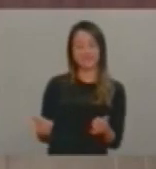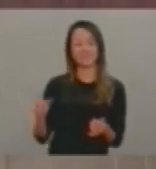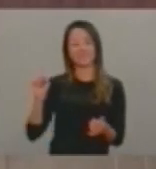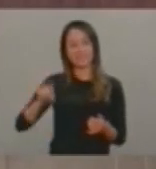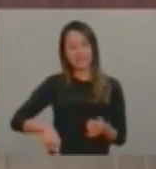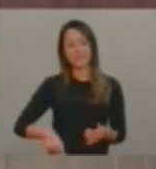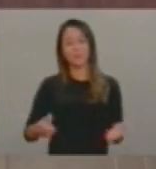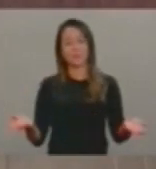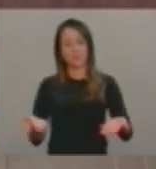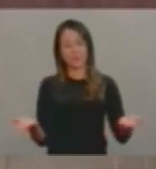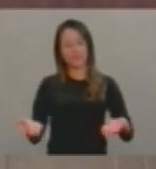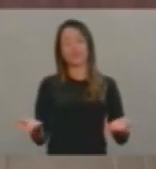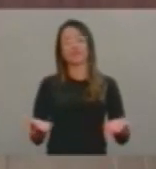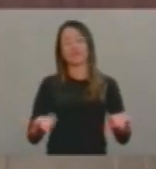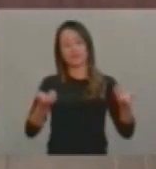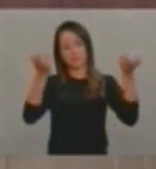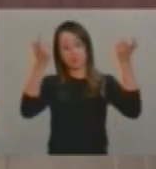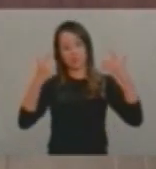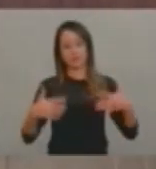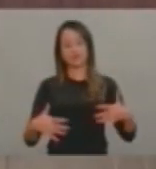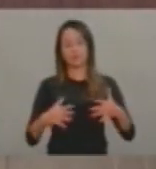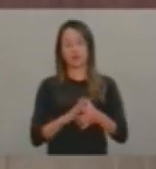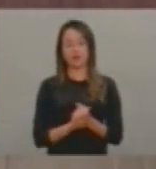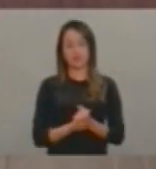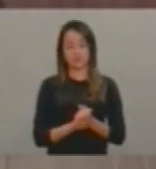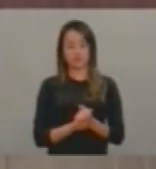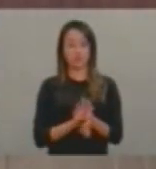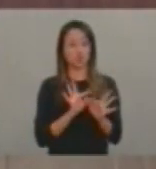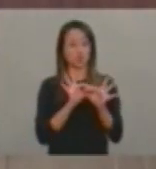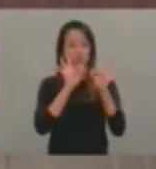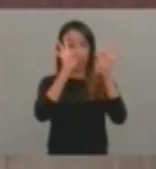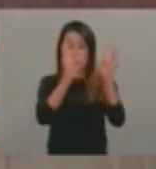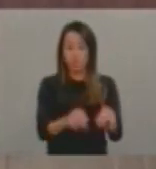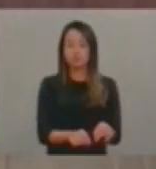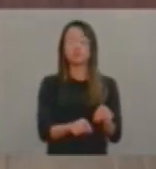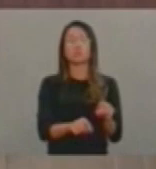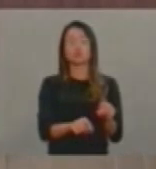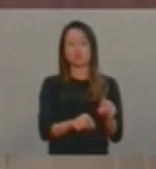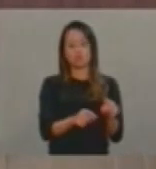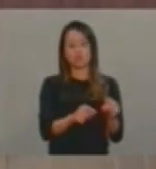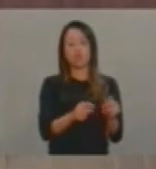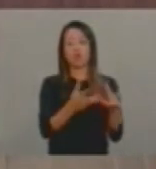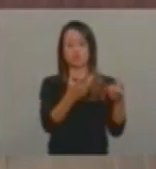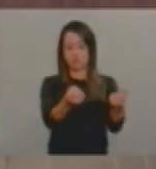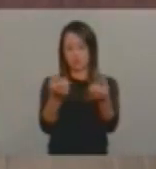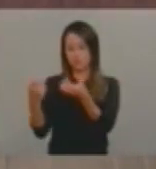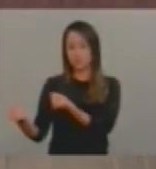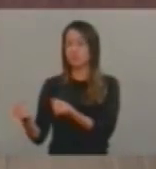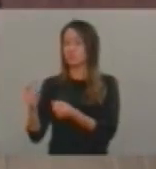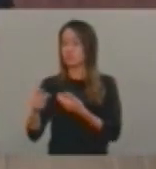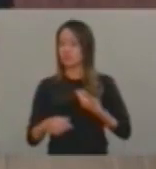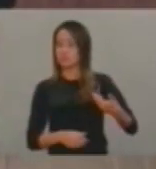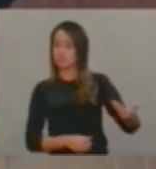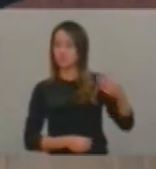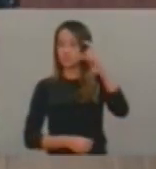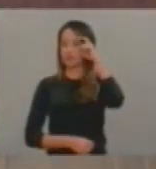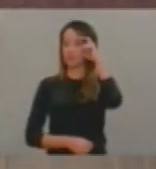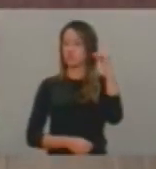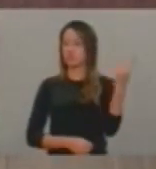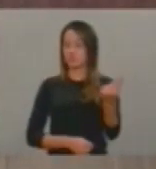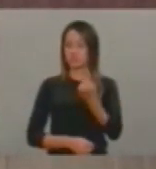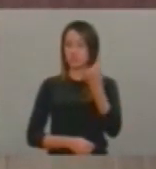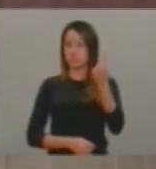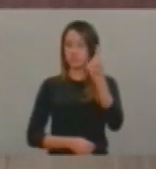o nosso parecer, é favorável a todas elas. Lhe agradeço muito. Quando possível, me dê uma parte? Pois não. Certeza. Absolutamente a